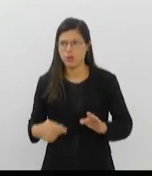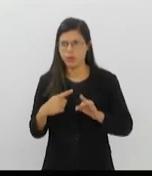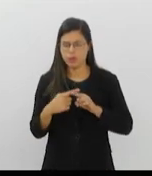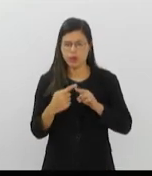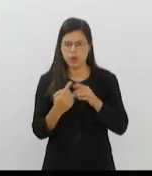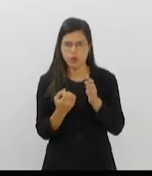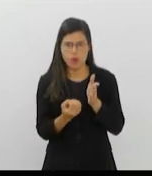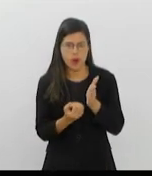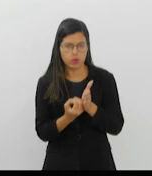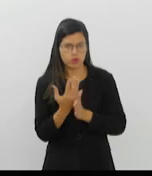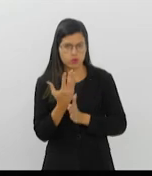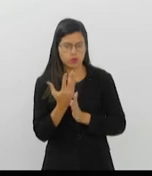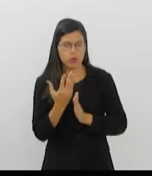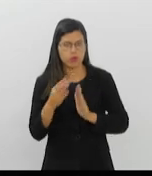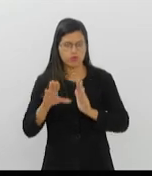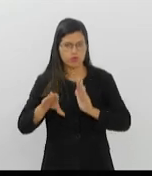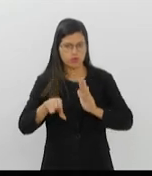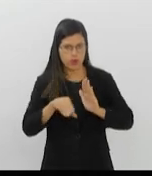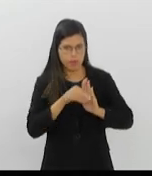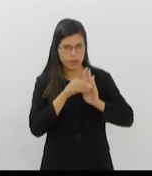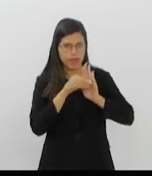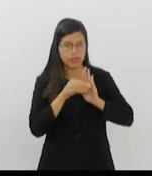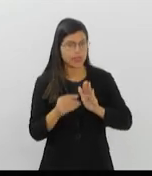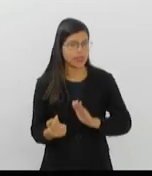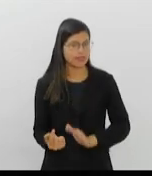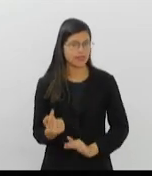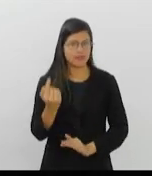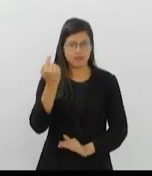lá atrás fui